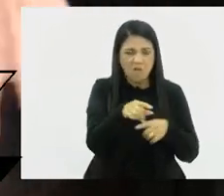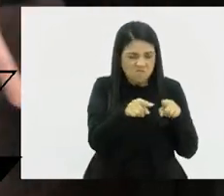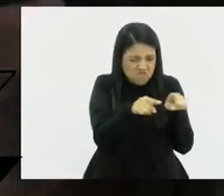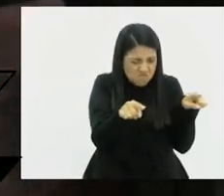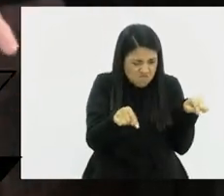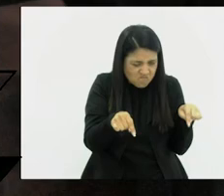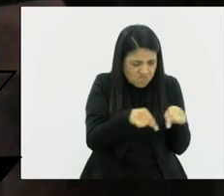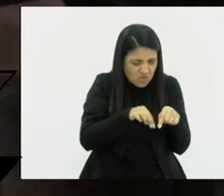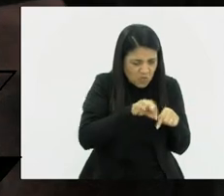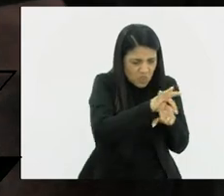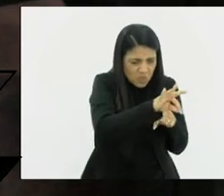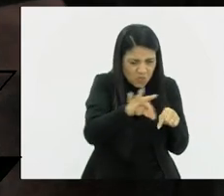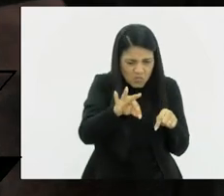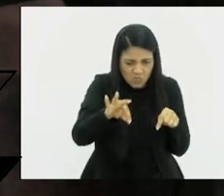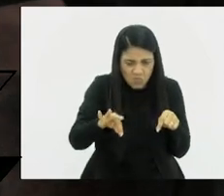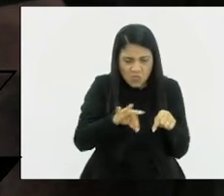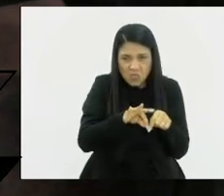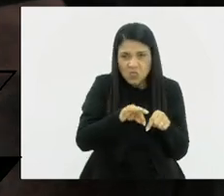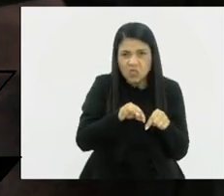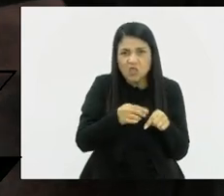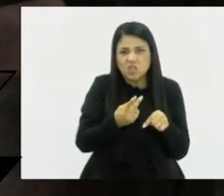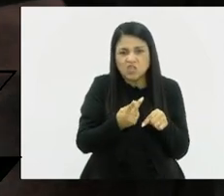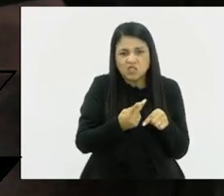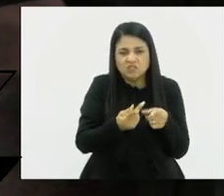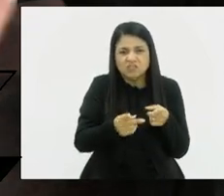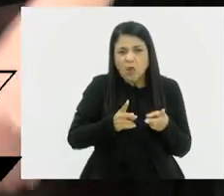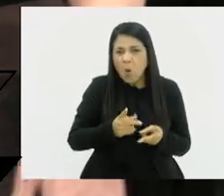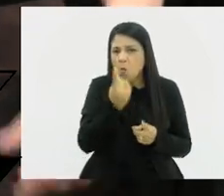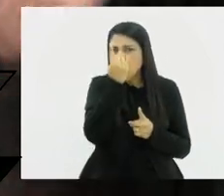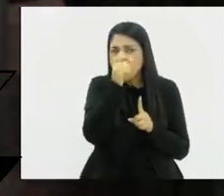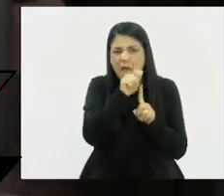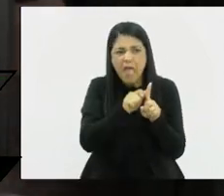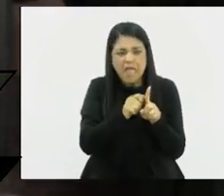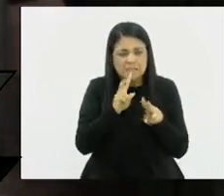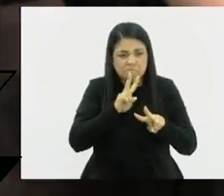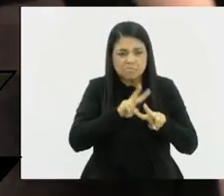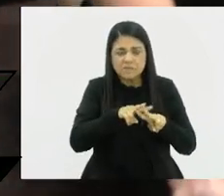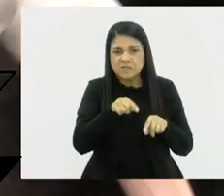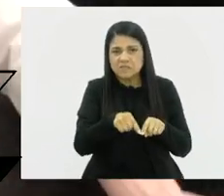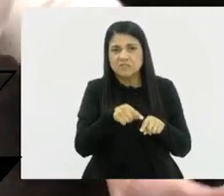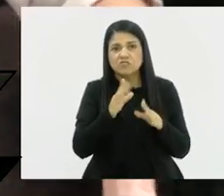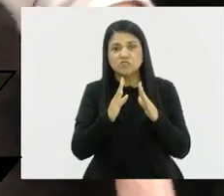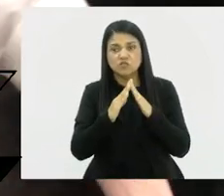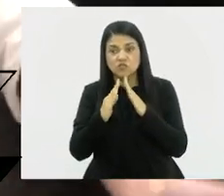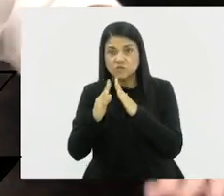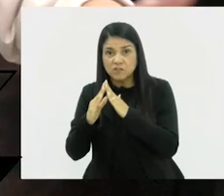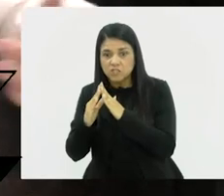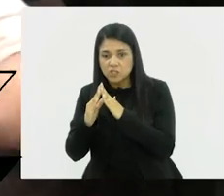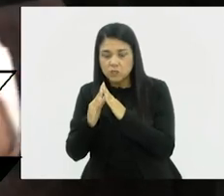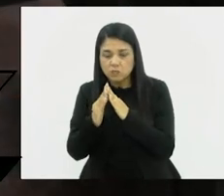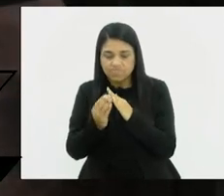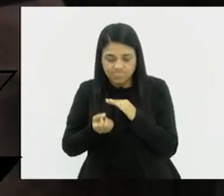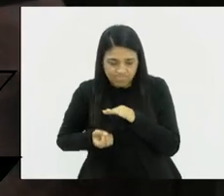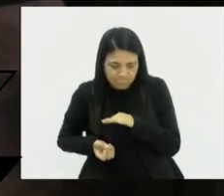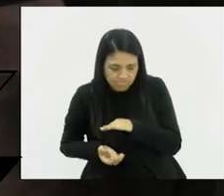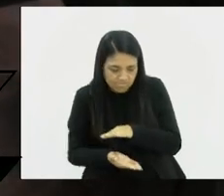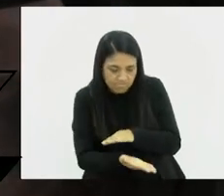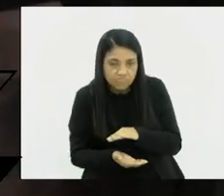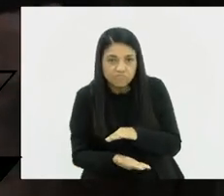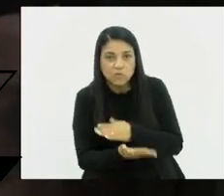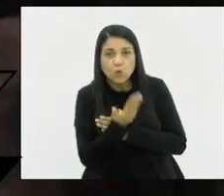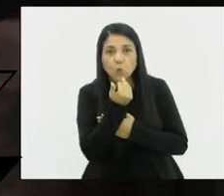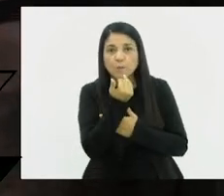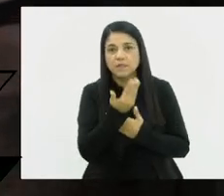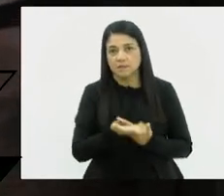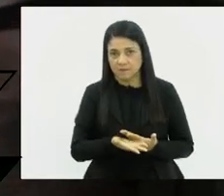os animais já estavam há mais de um mês ali, que os vizinhos colocavam comida por baixo da porta.